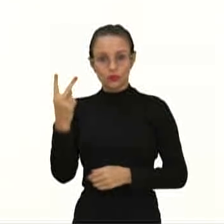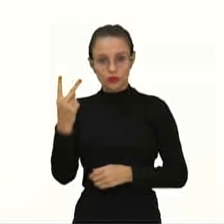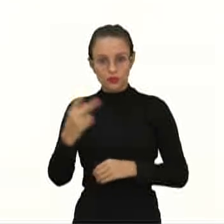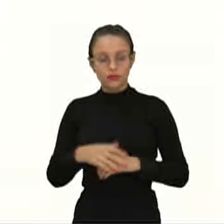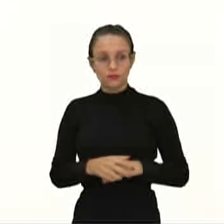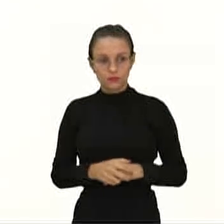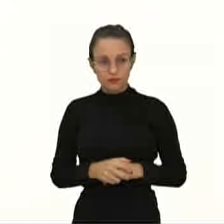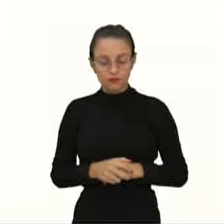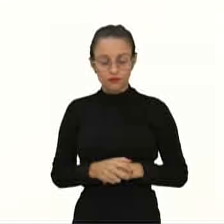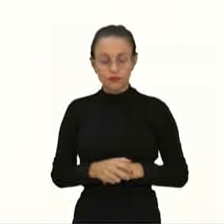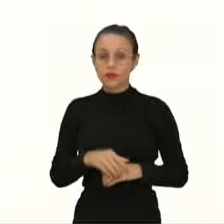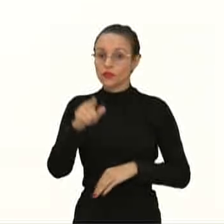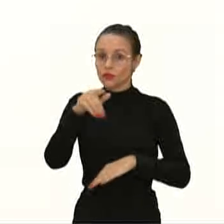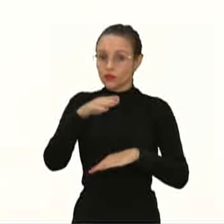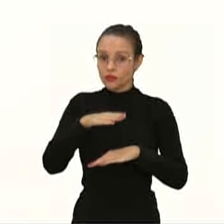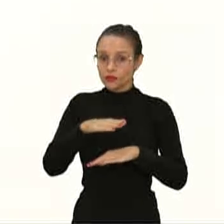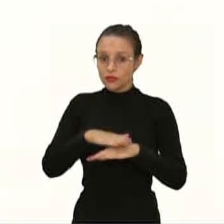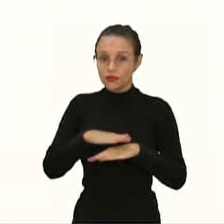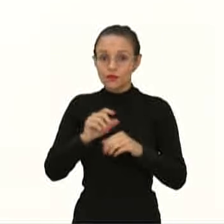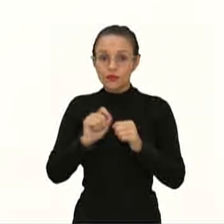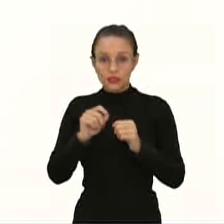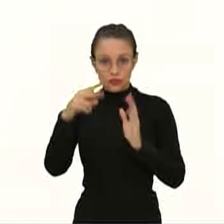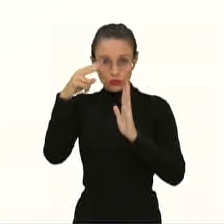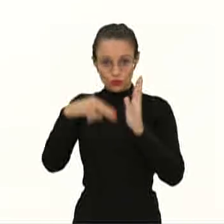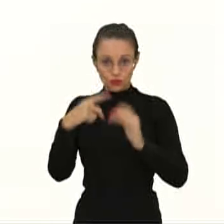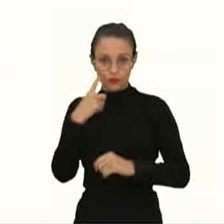No exercício 2, vamos fazer a nossa leitura?